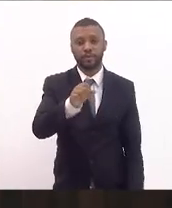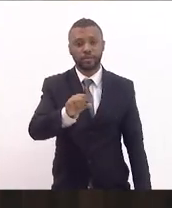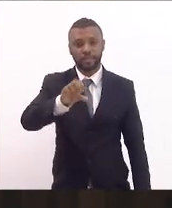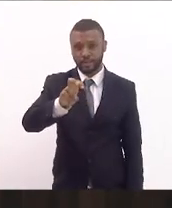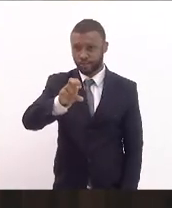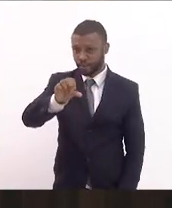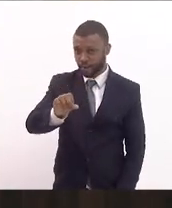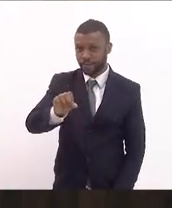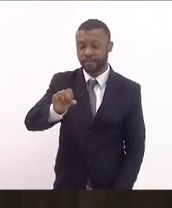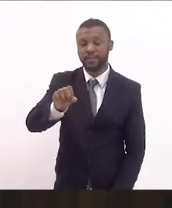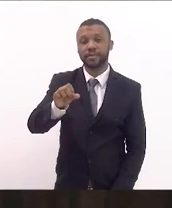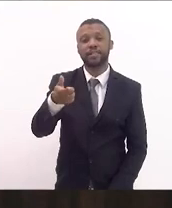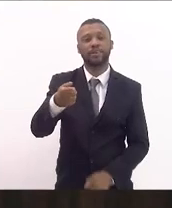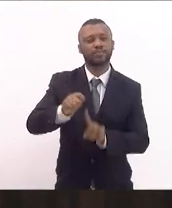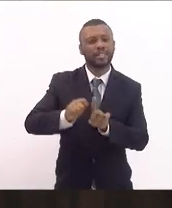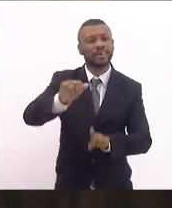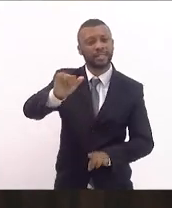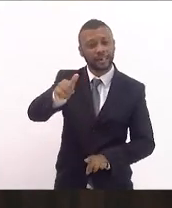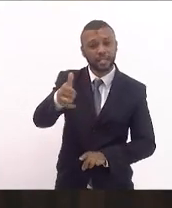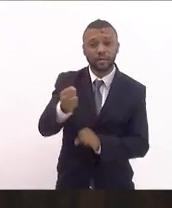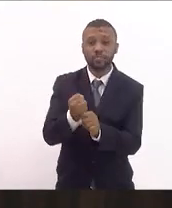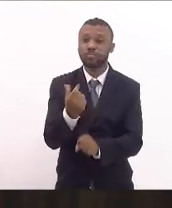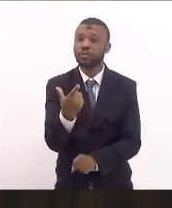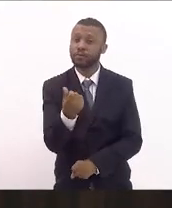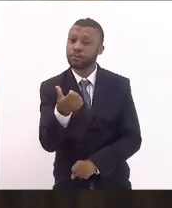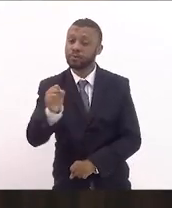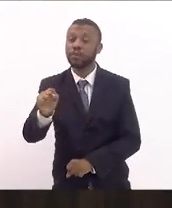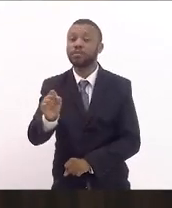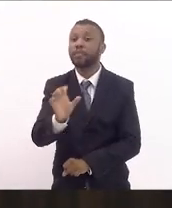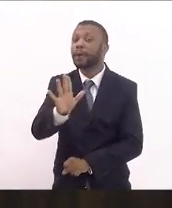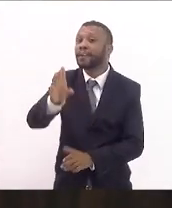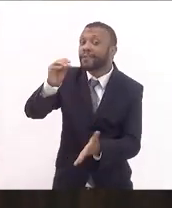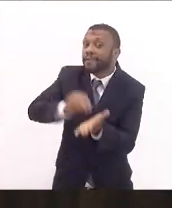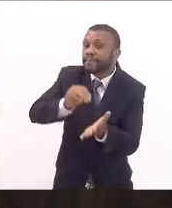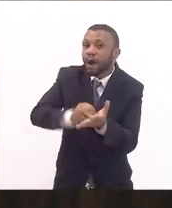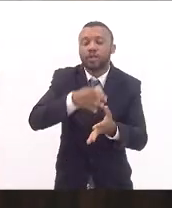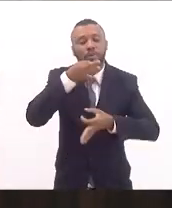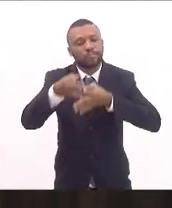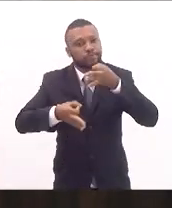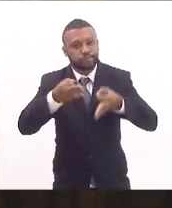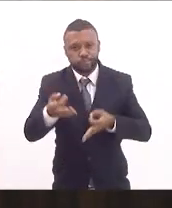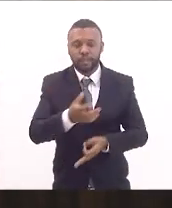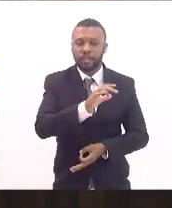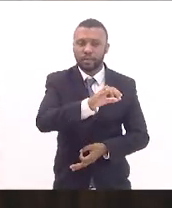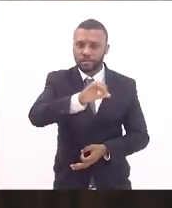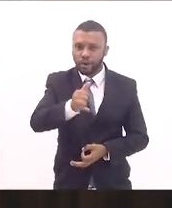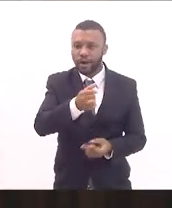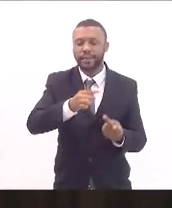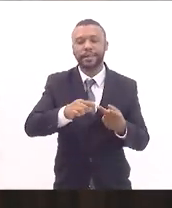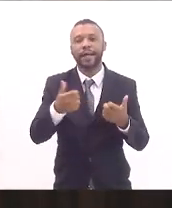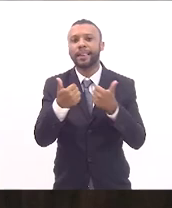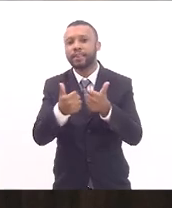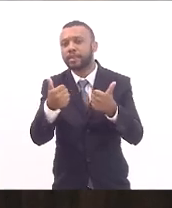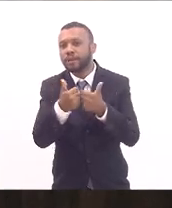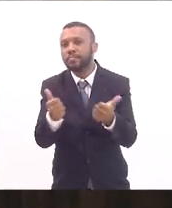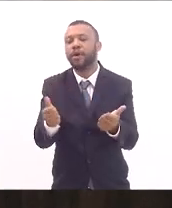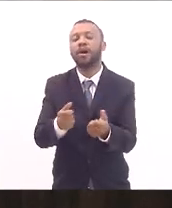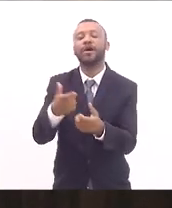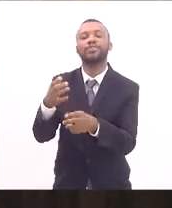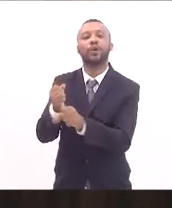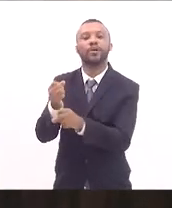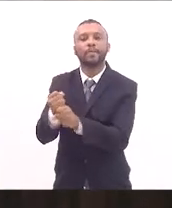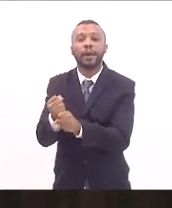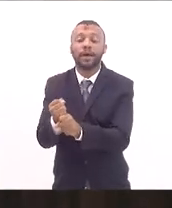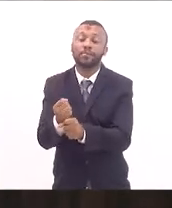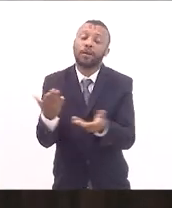15 de janeiro de 18 prendendo de pareceres das comissões de condição Justiça transporte orçamento permite parecer pela comissão de